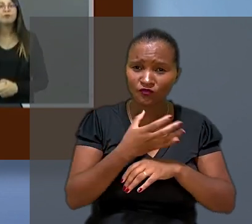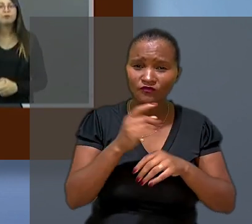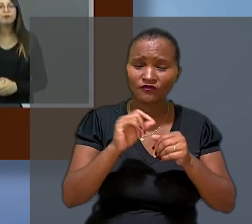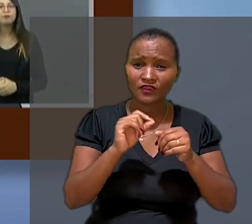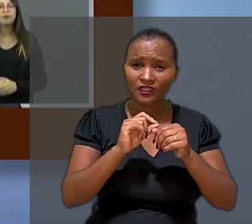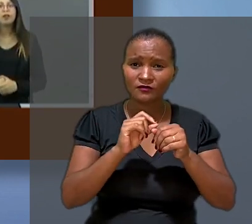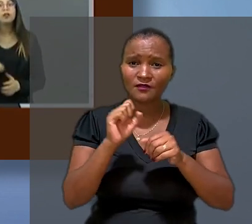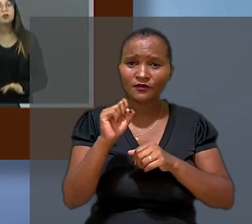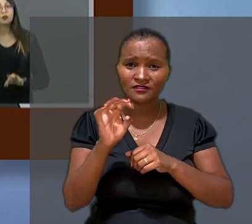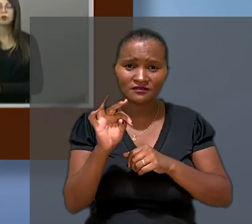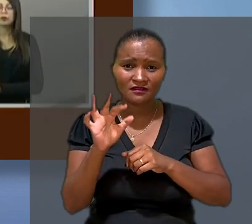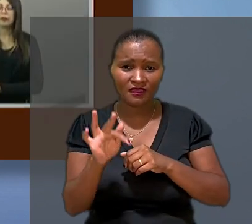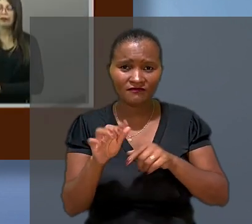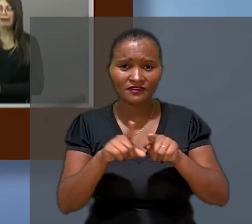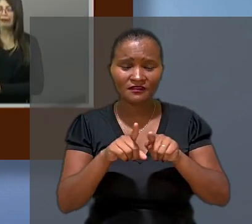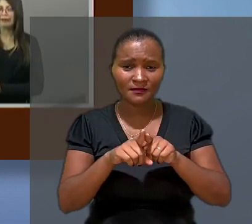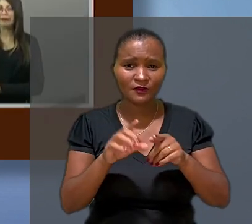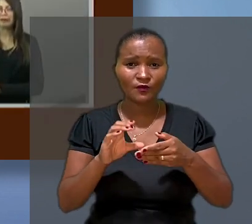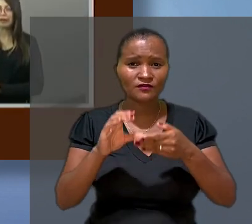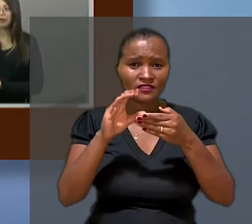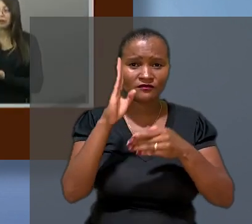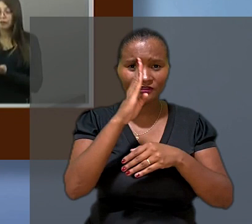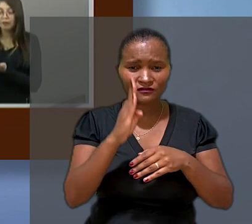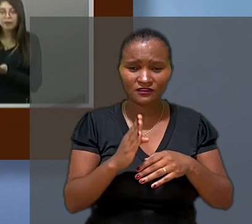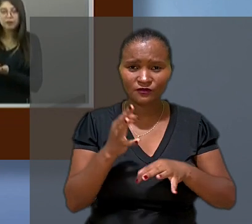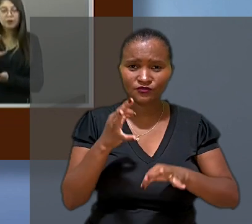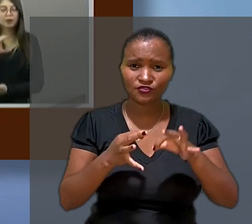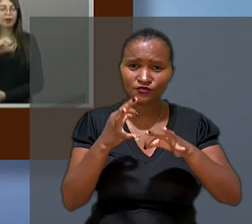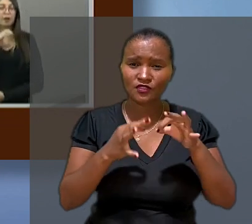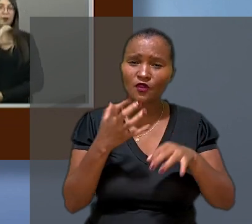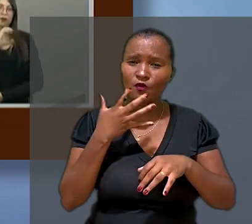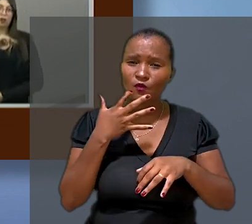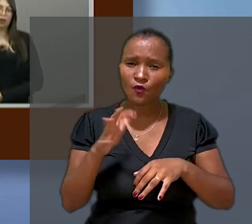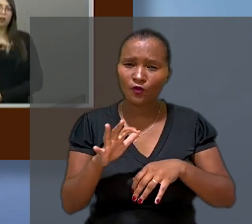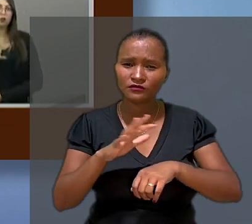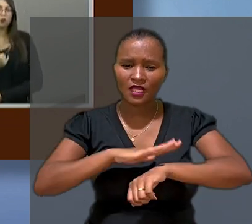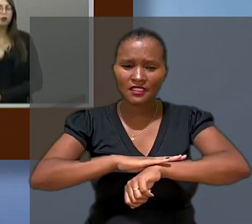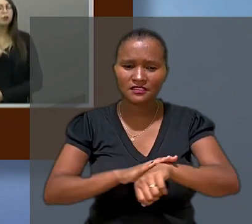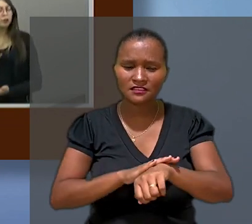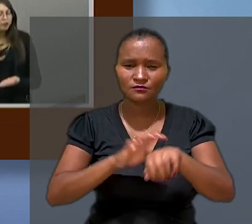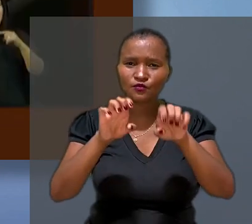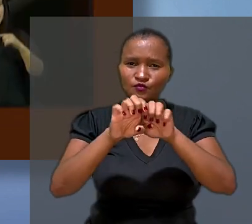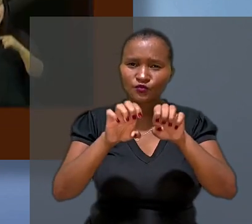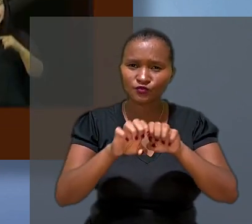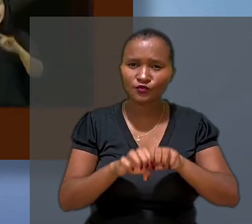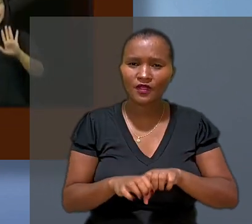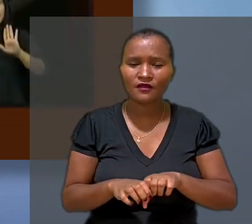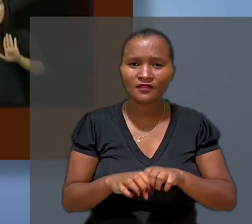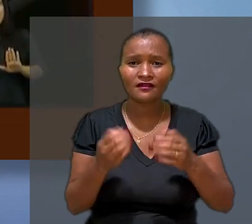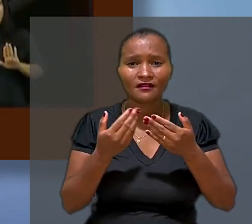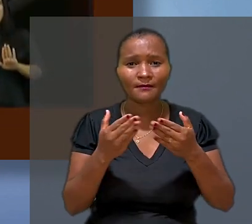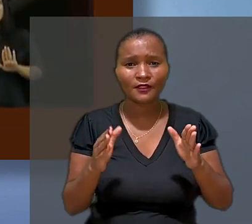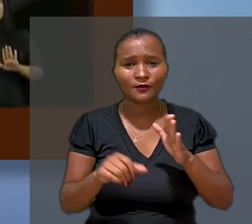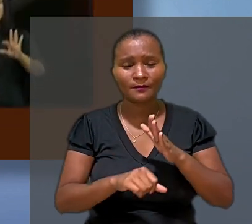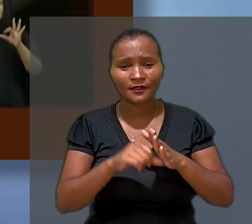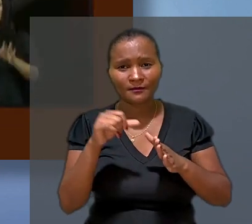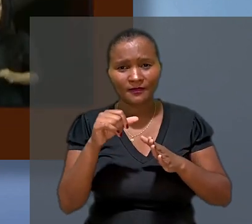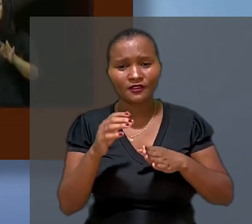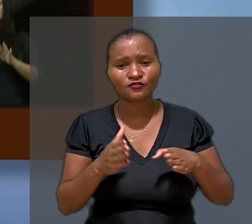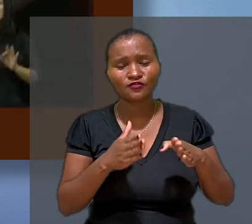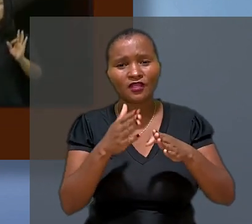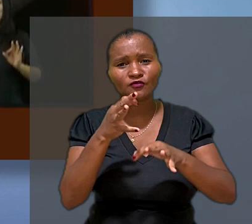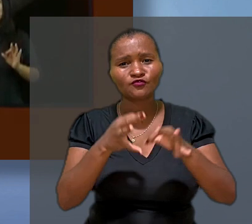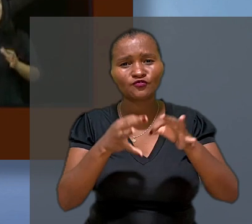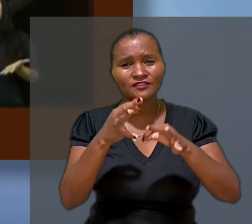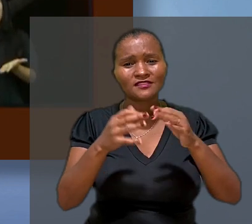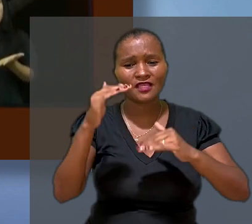pelo Supremo Tribunal Federal e pelo Conselho Nacional de Justiça contra o racismo estrutural. Na abertura da primeira jornada Justiça